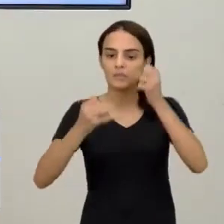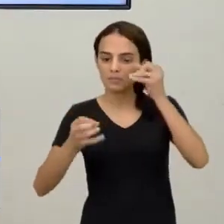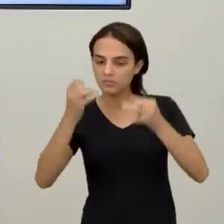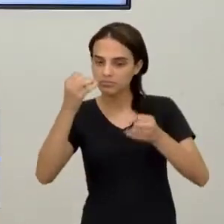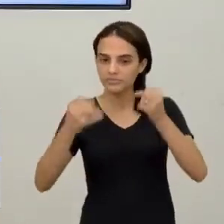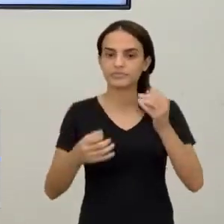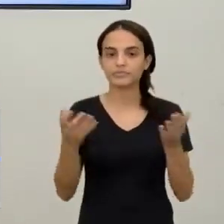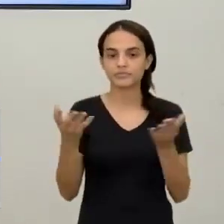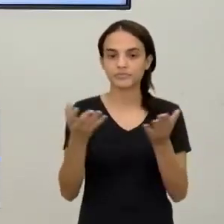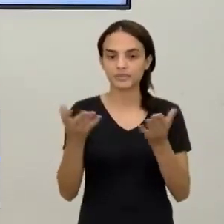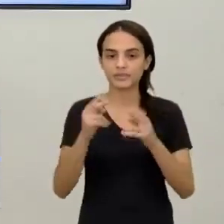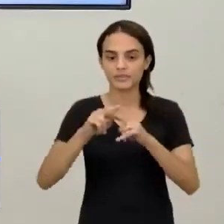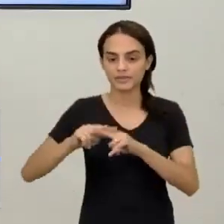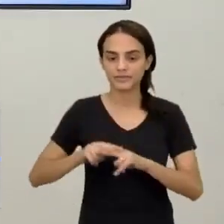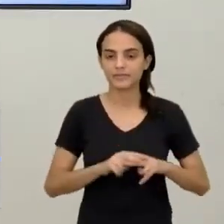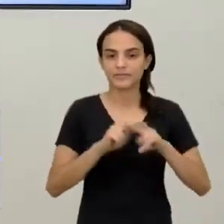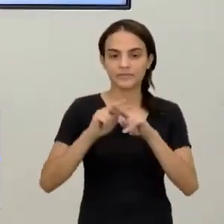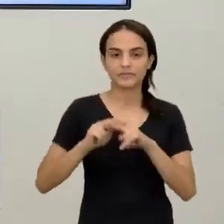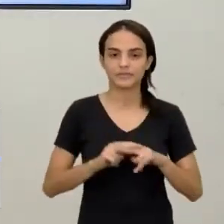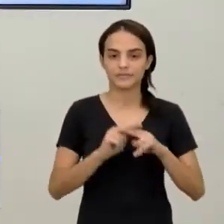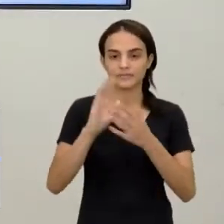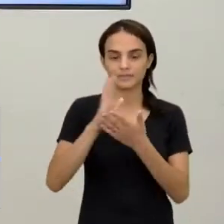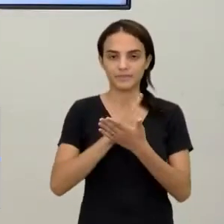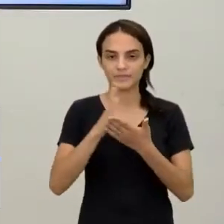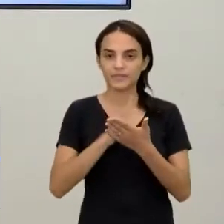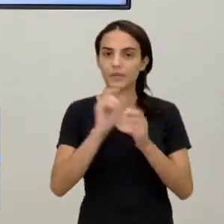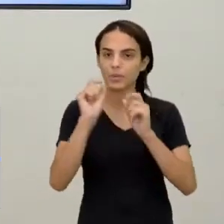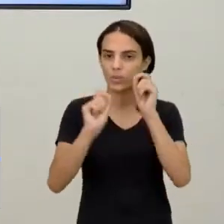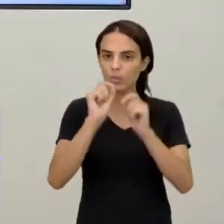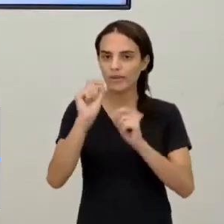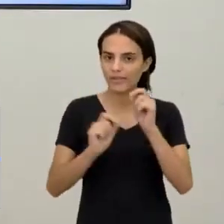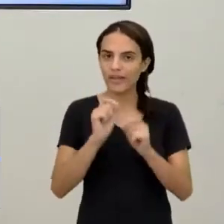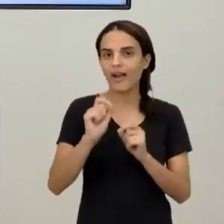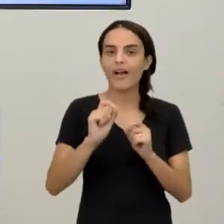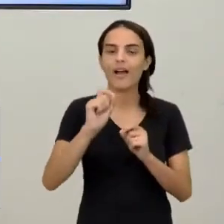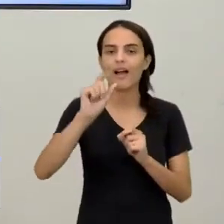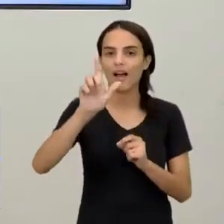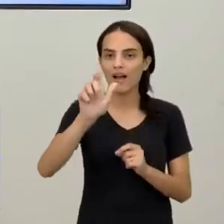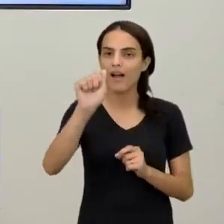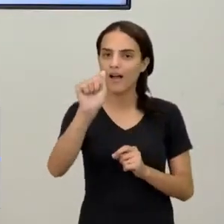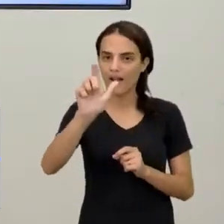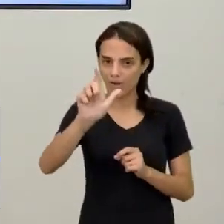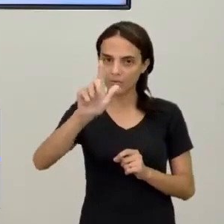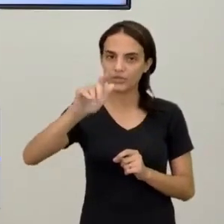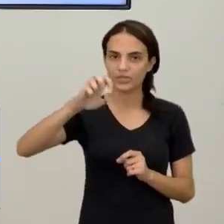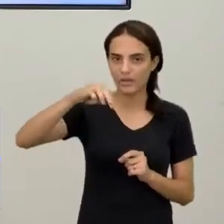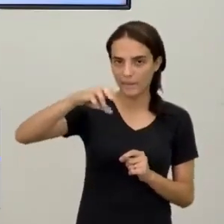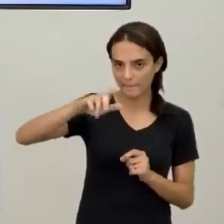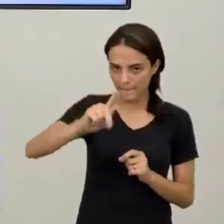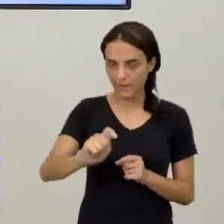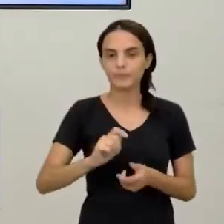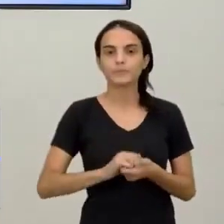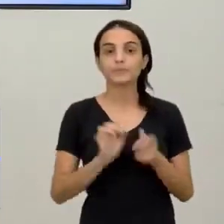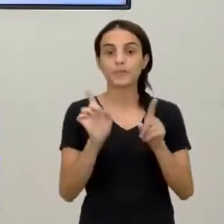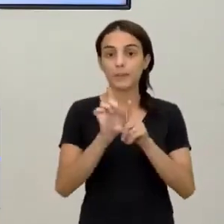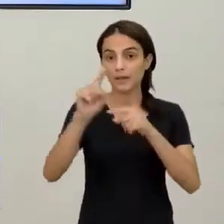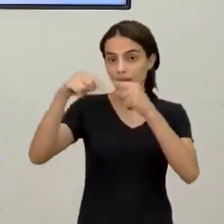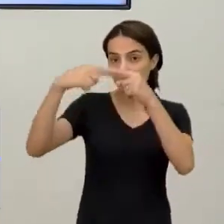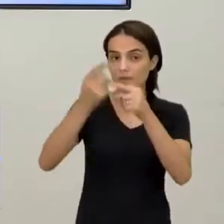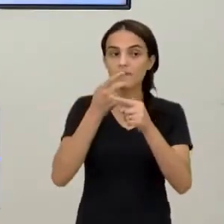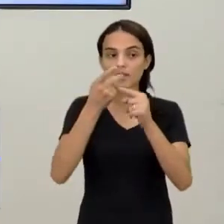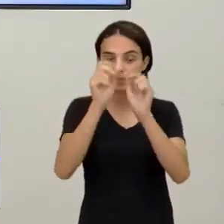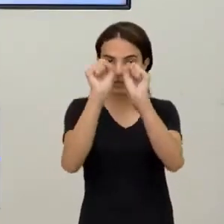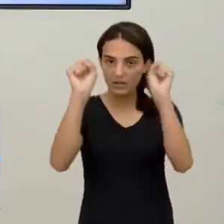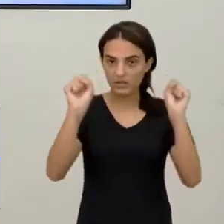vai retomar coisas no campo da álgebra. Hoje nós vamos falar um pouquinho sobre as equações de primeiro grau, depois a gente vai falar sobre os